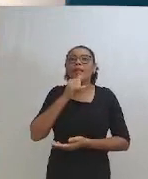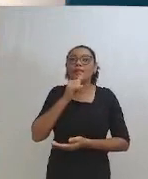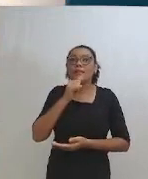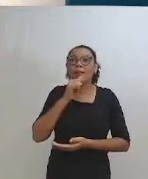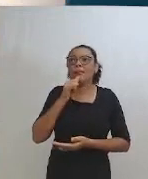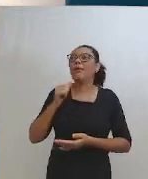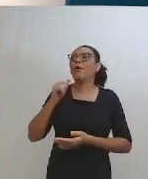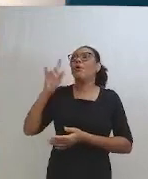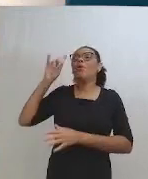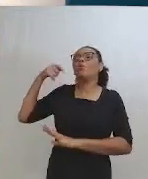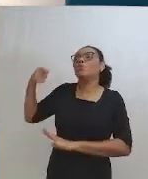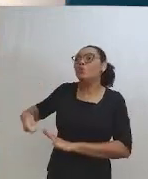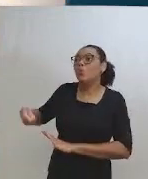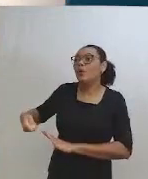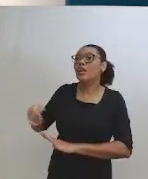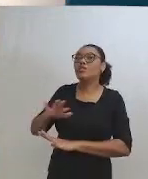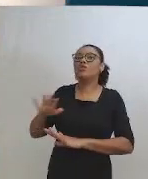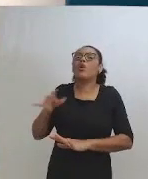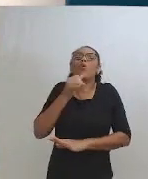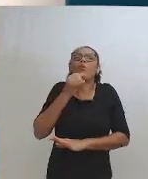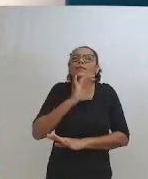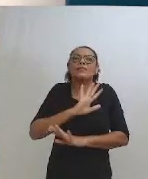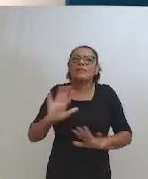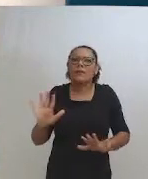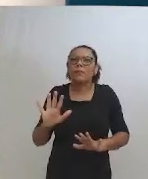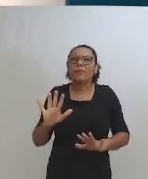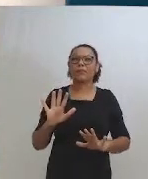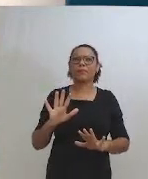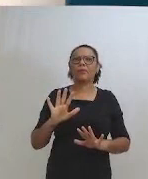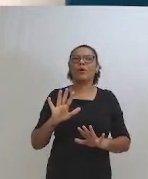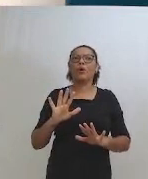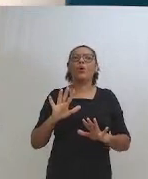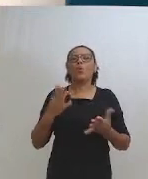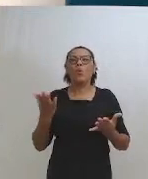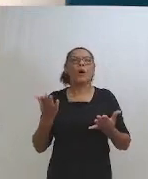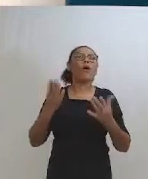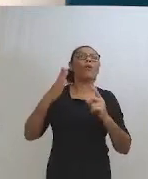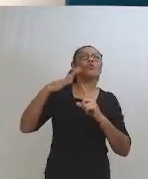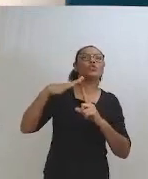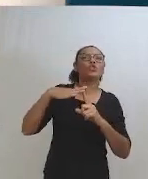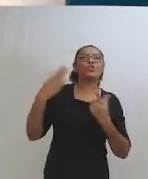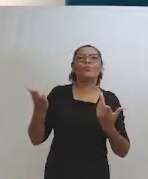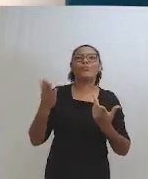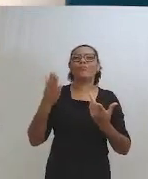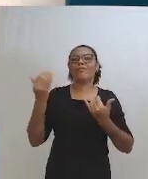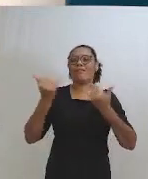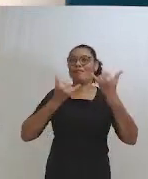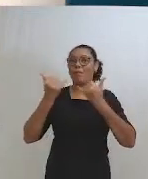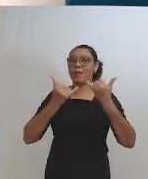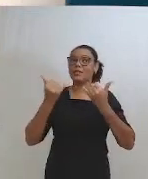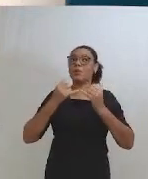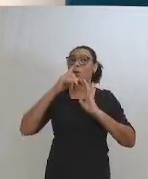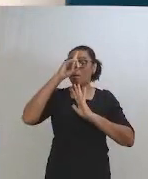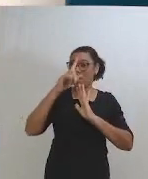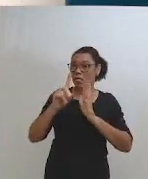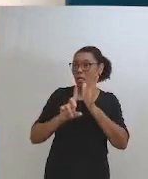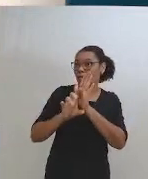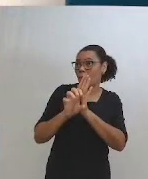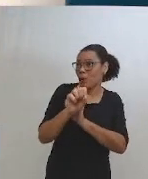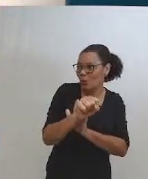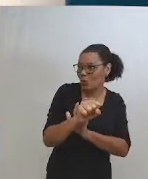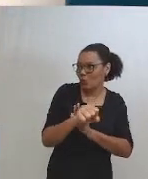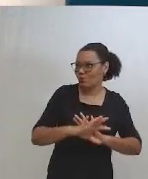ele exemplificou o tipo de informação que pode ser encaminhada pelo Google. É isso. O que eu